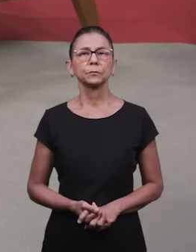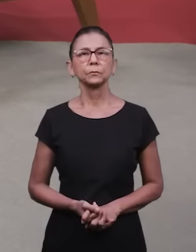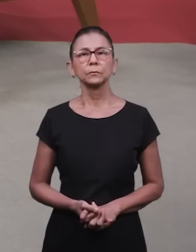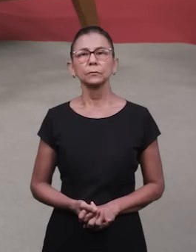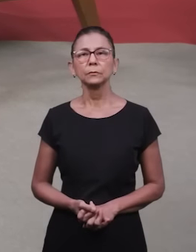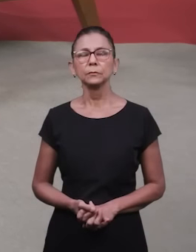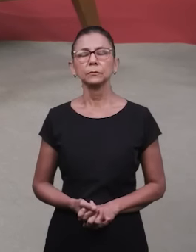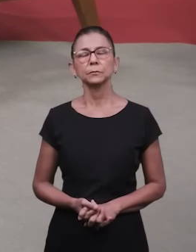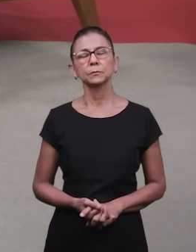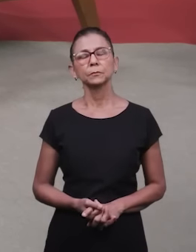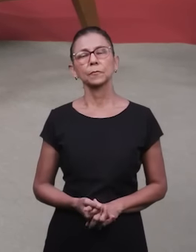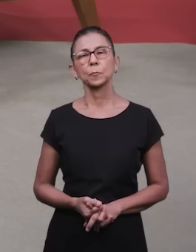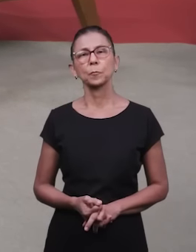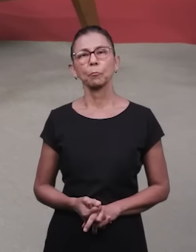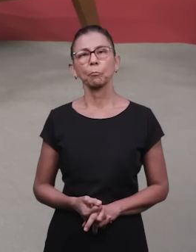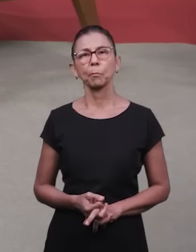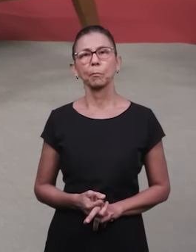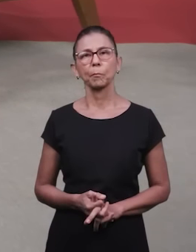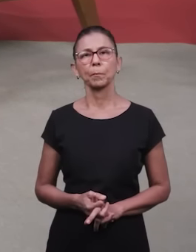exatamente apartando-me eu.